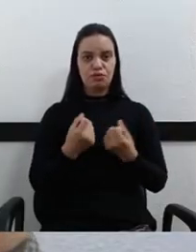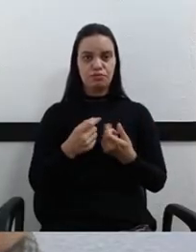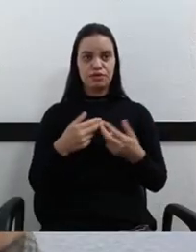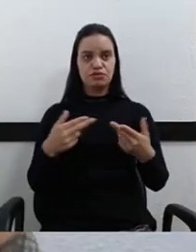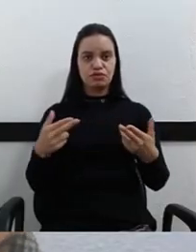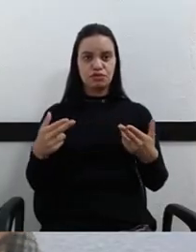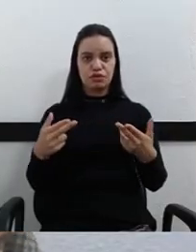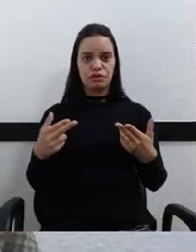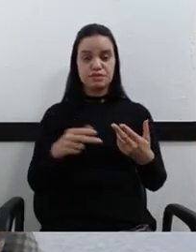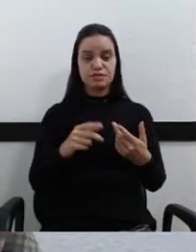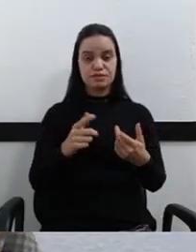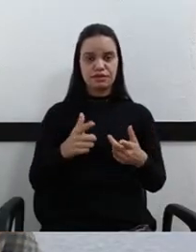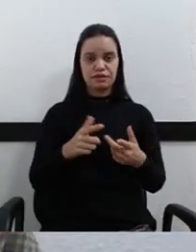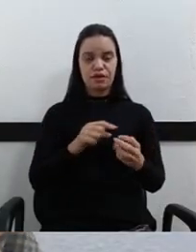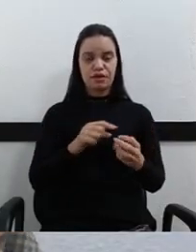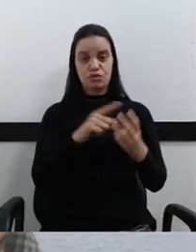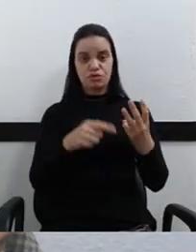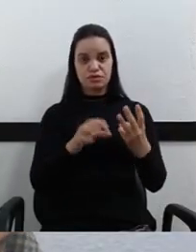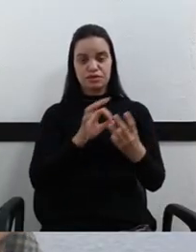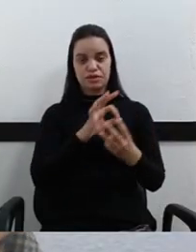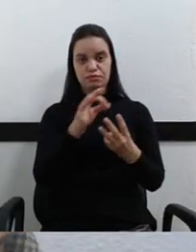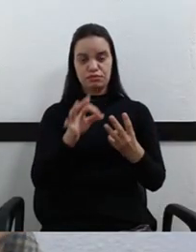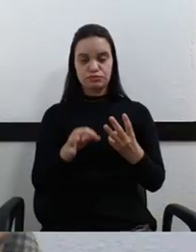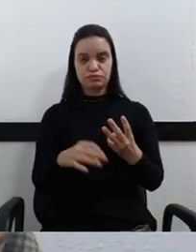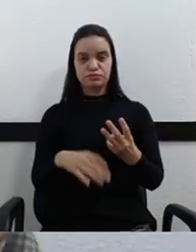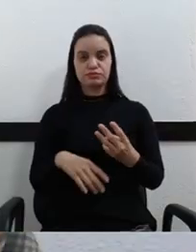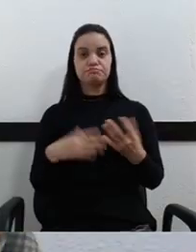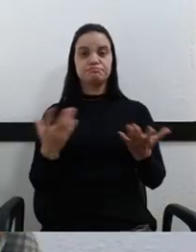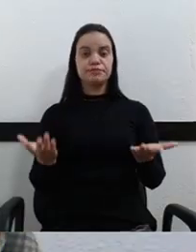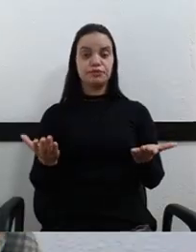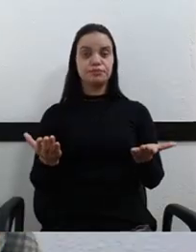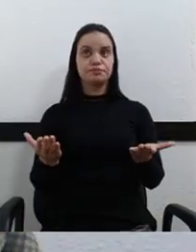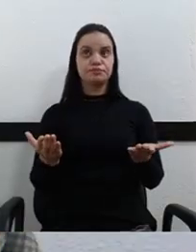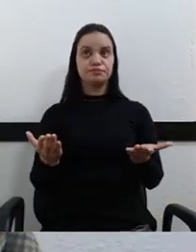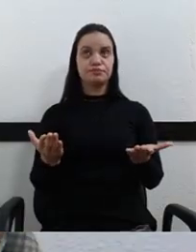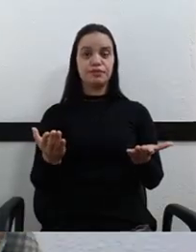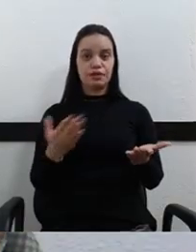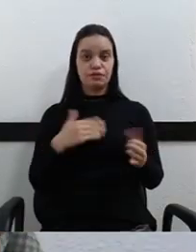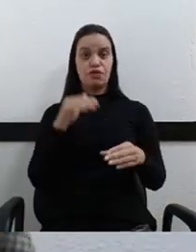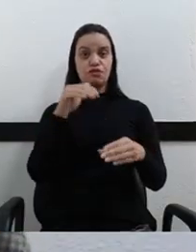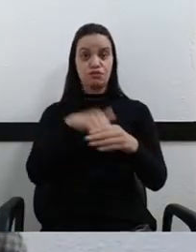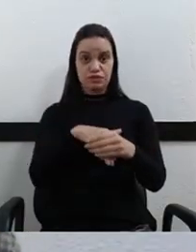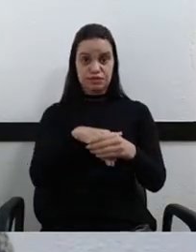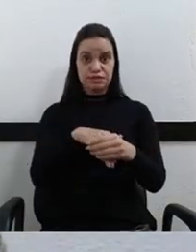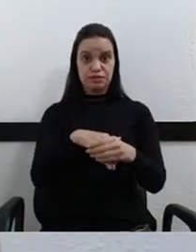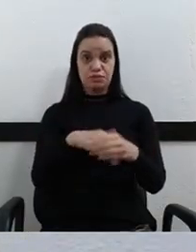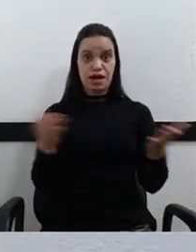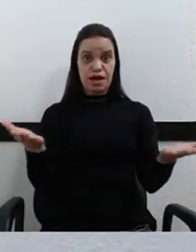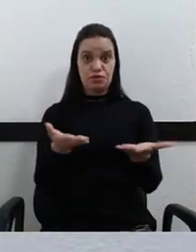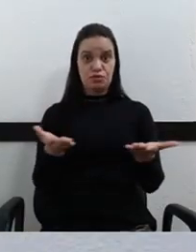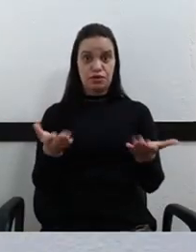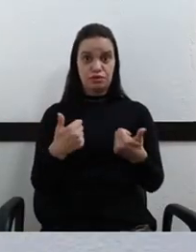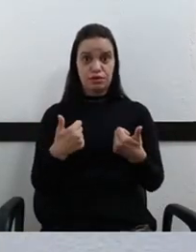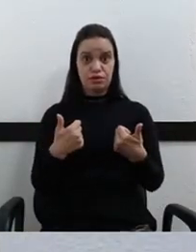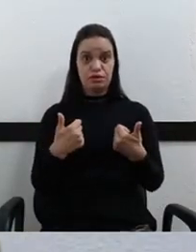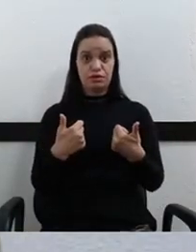talvez, inclusive, com relação aos 3 pontos. Então, aqui eu vou fazer votação nominal.